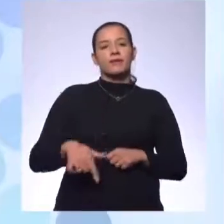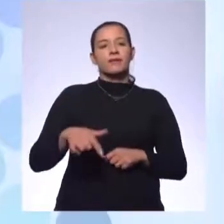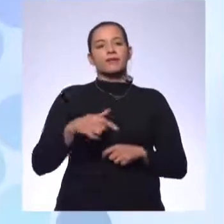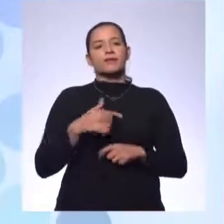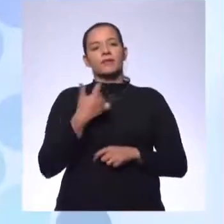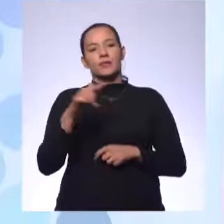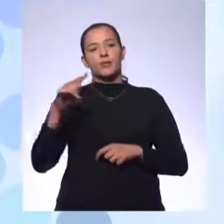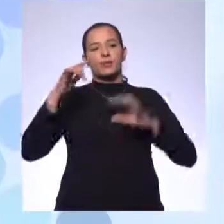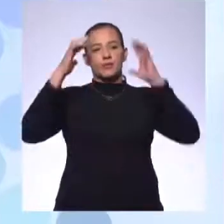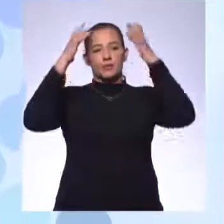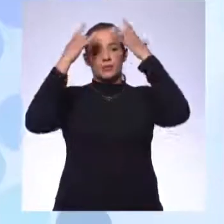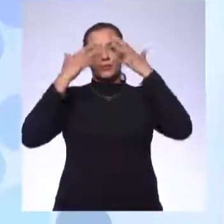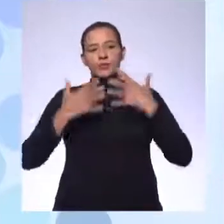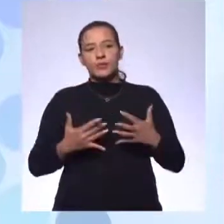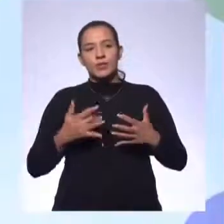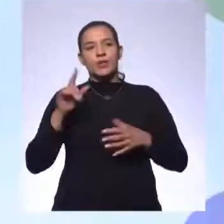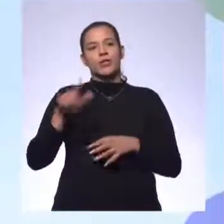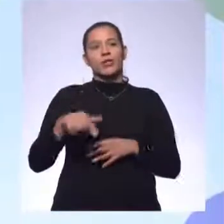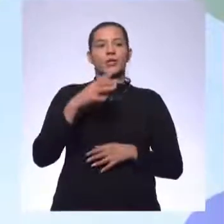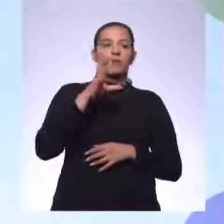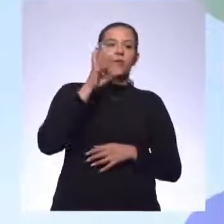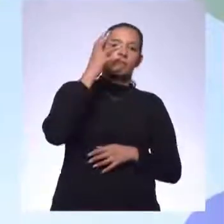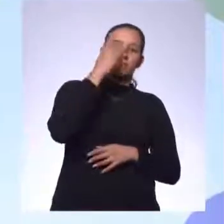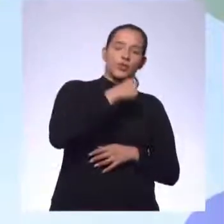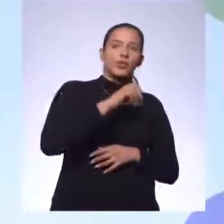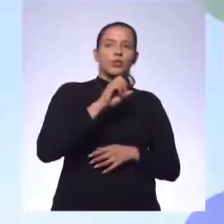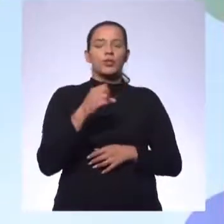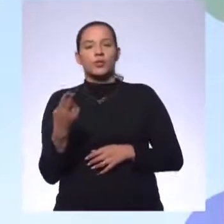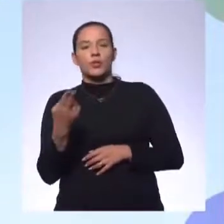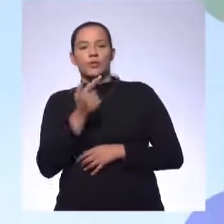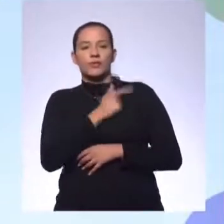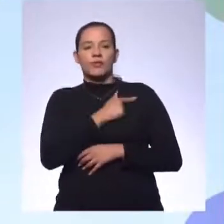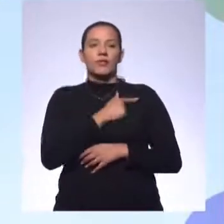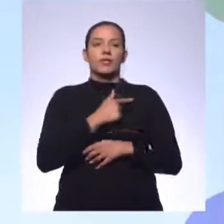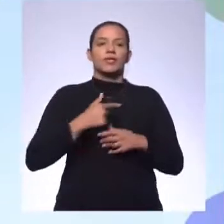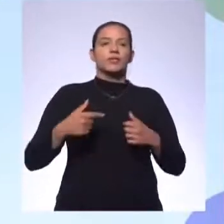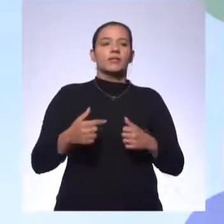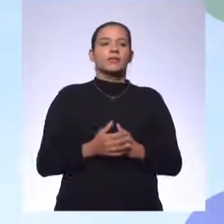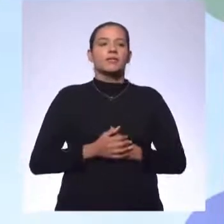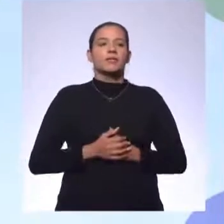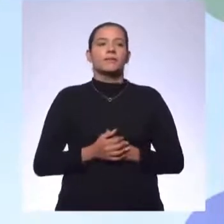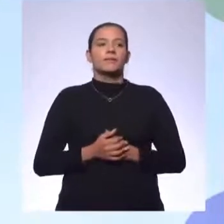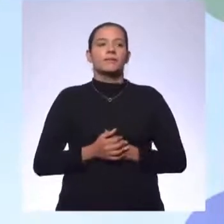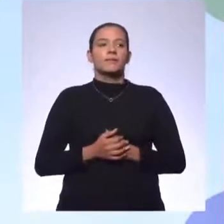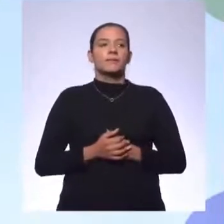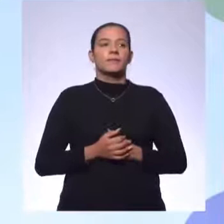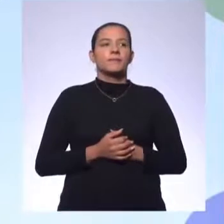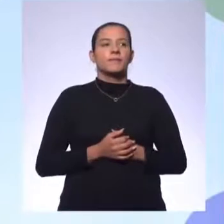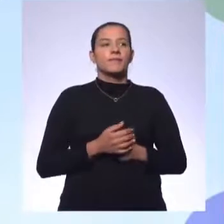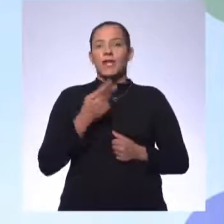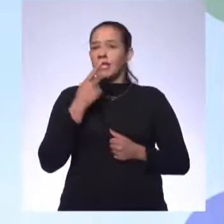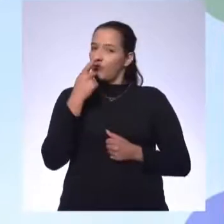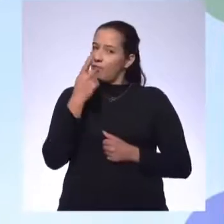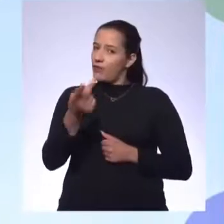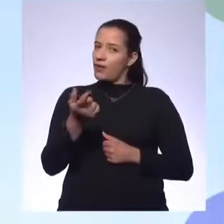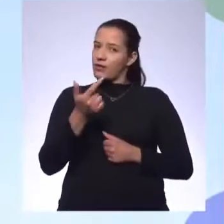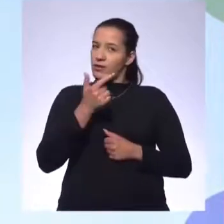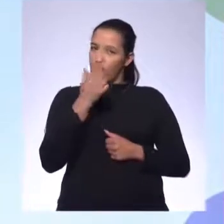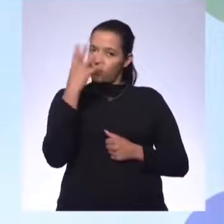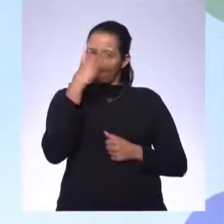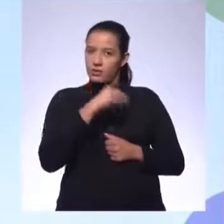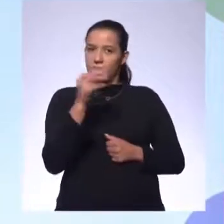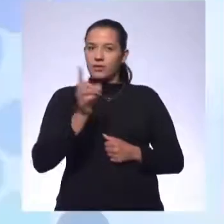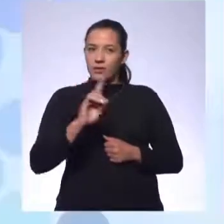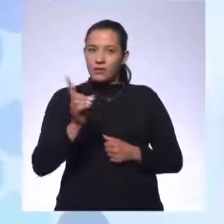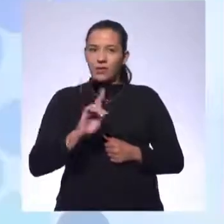fala do. Era bonita, Isso, um monte bonita. de seda. Não, ele não fala que Não, é bonita. Ele